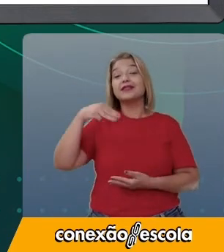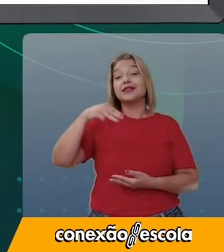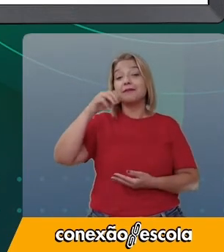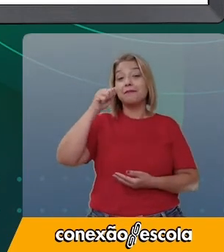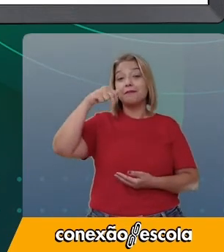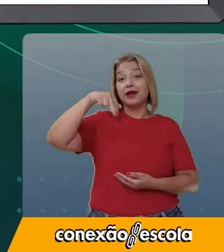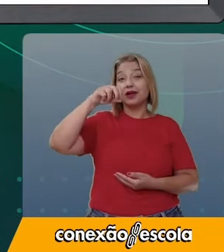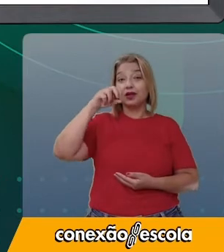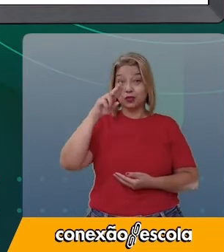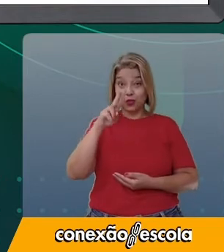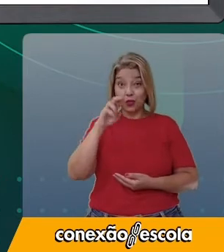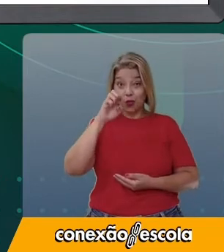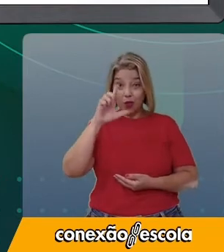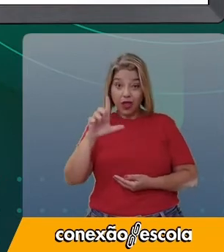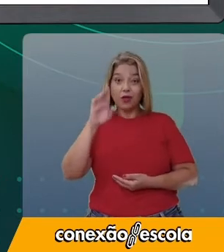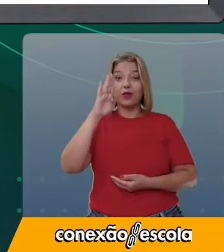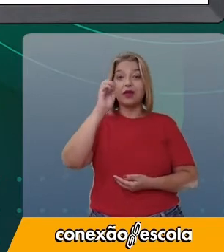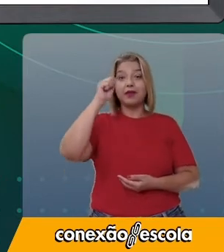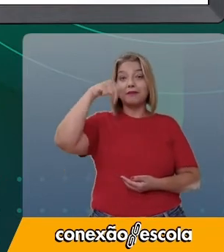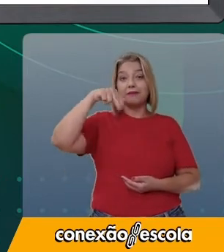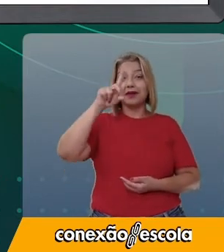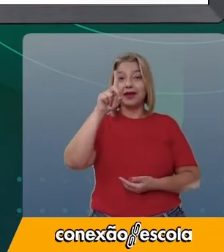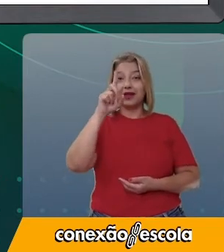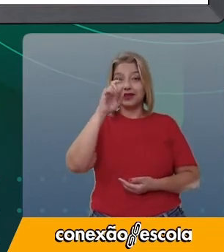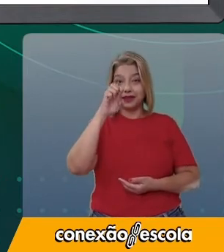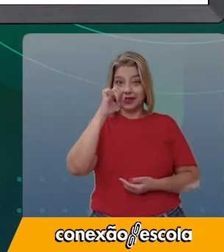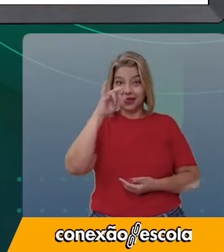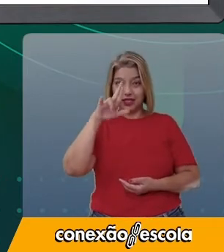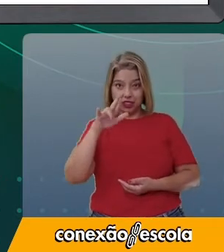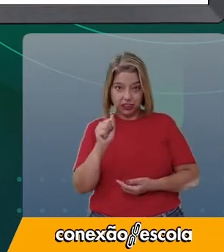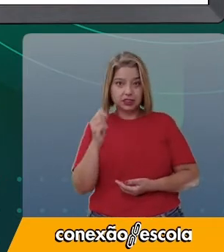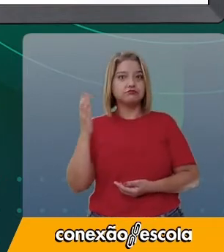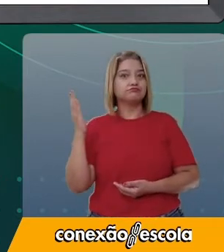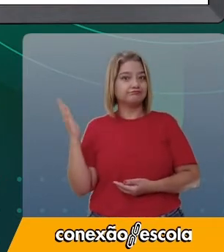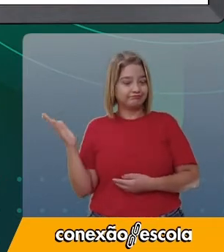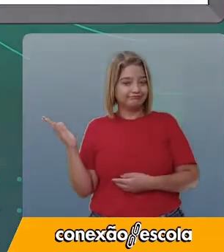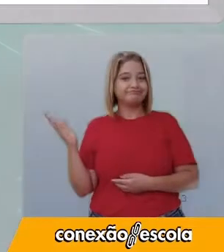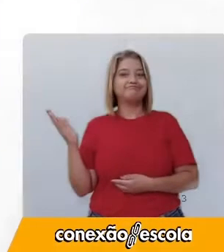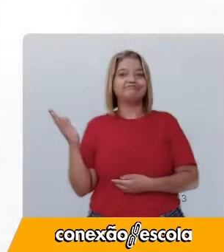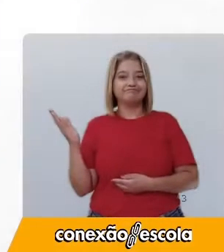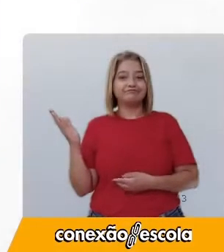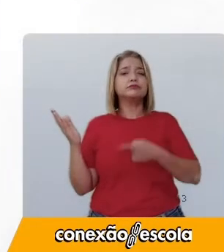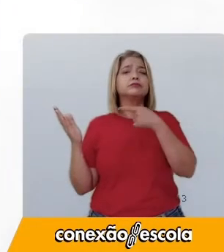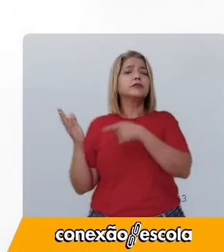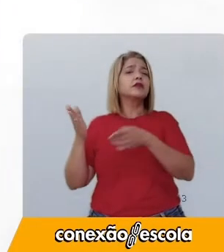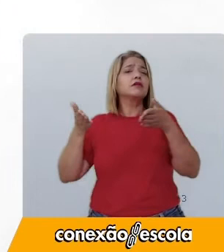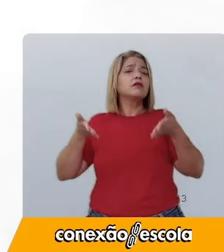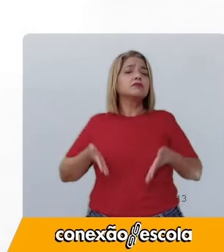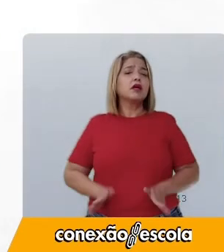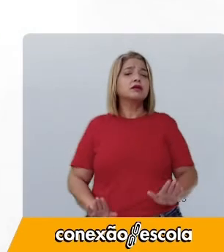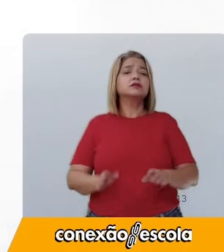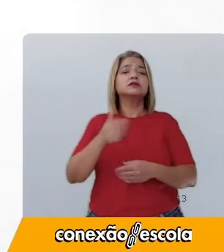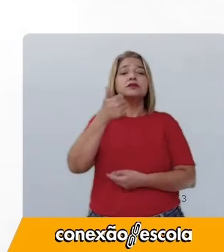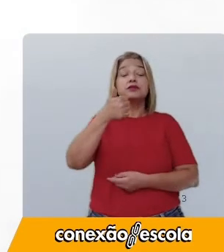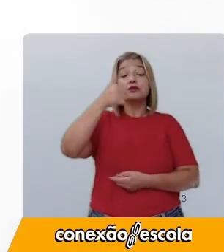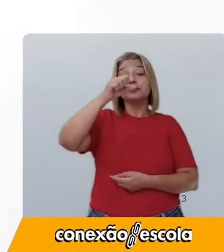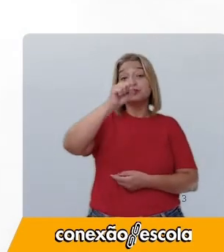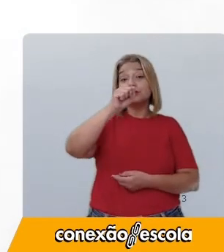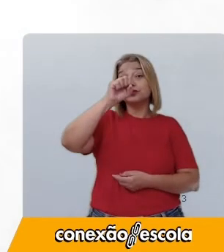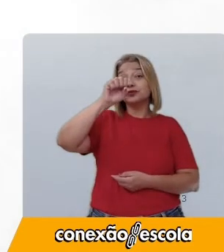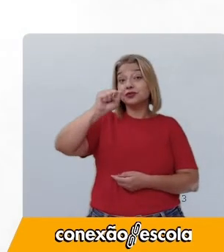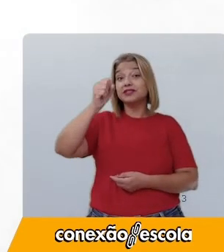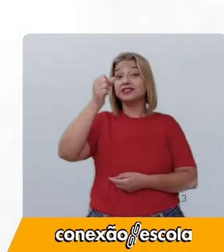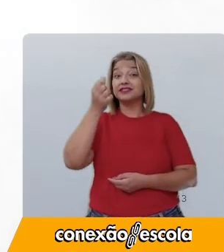Manuel Bandeira. Manuel Bandeira nasceu em